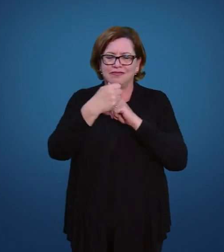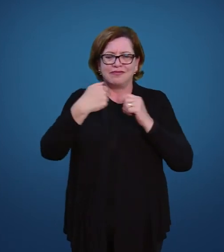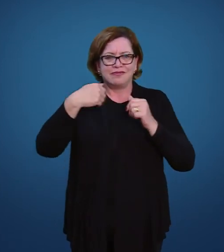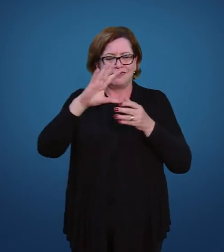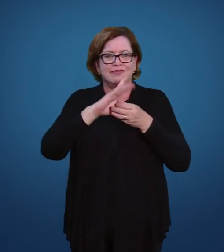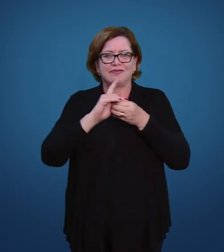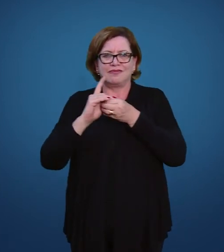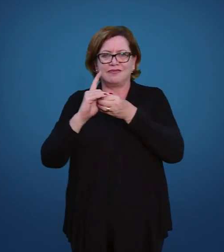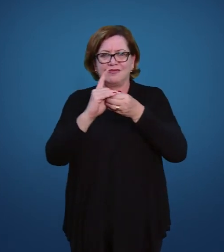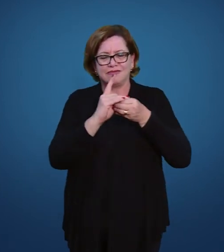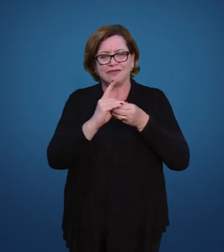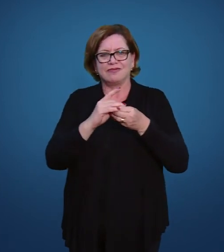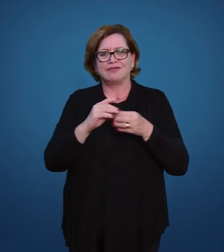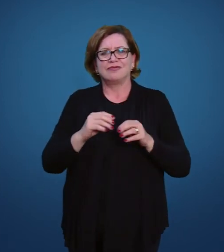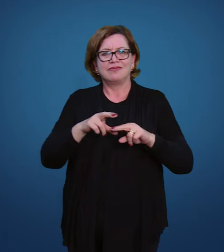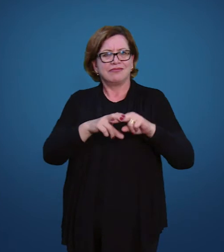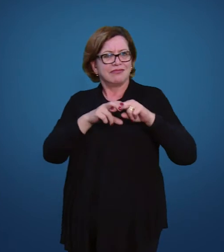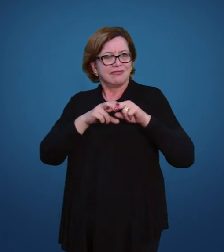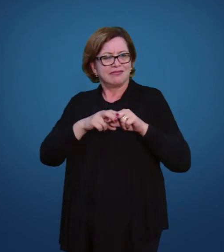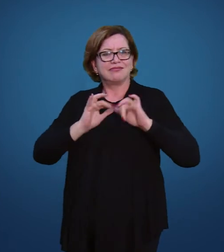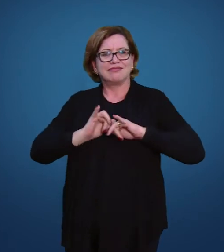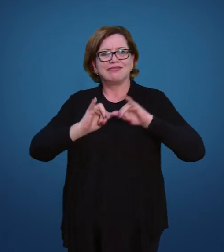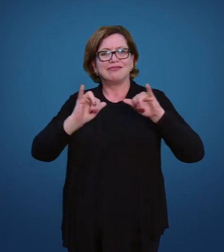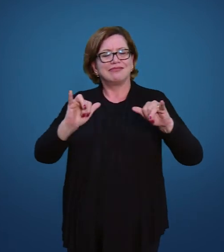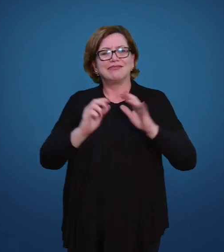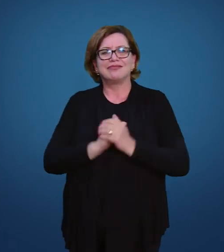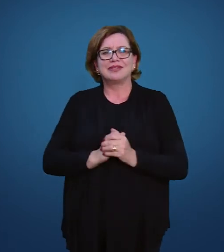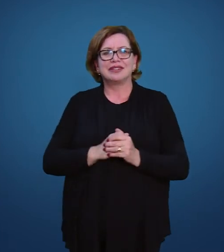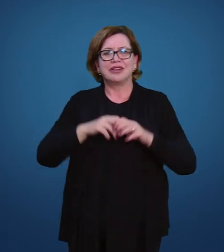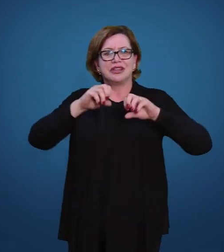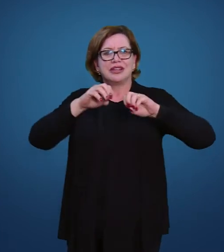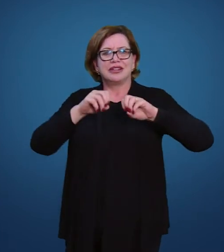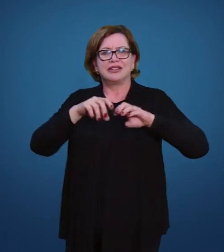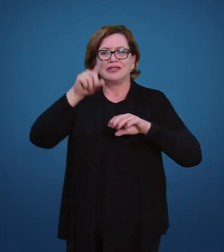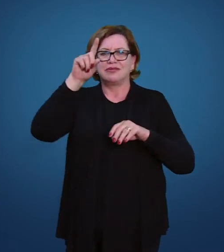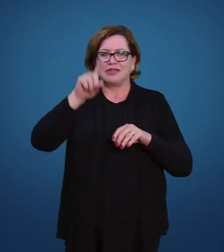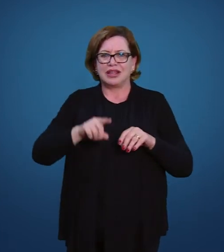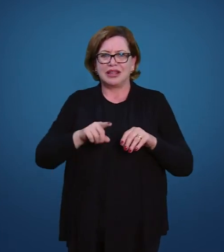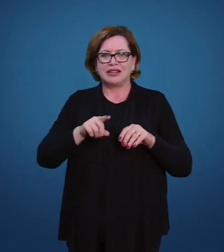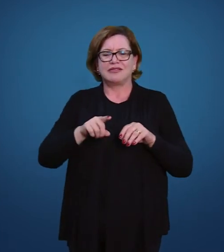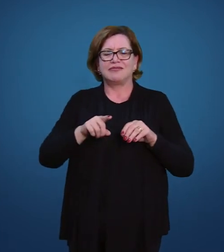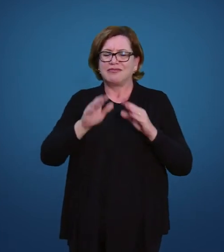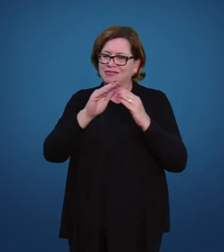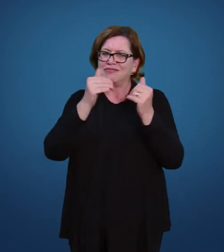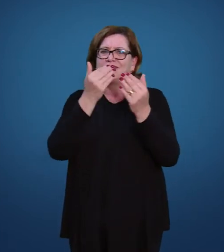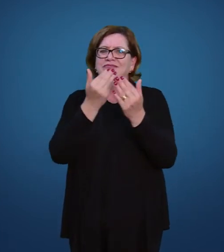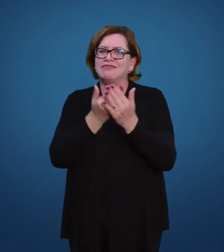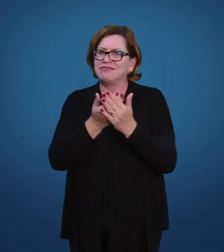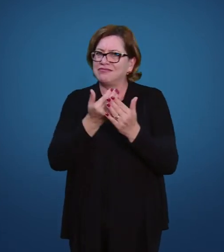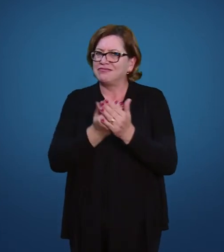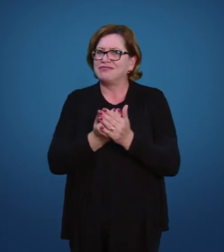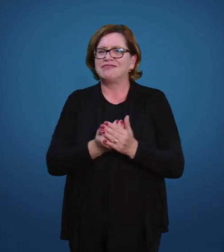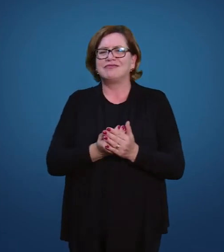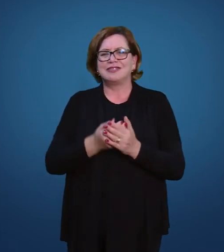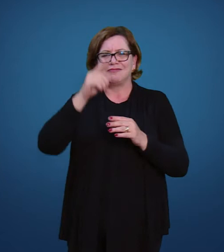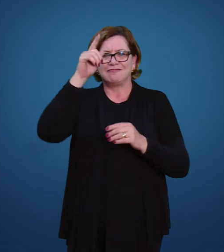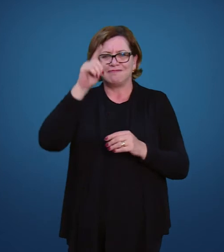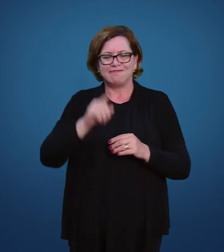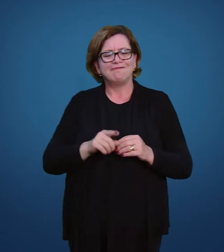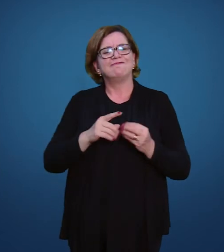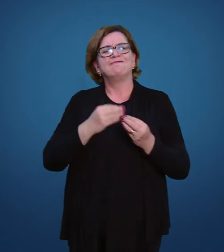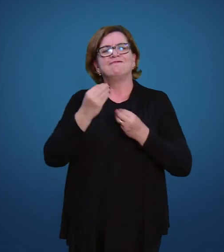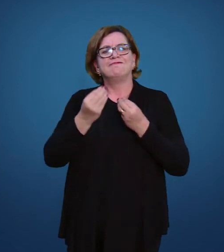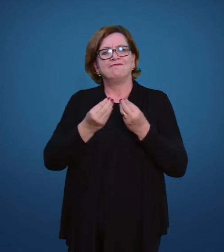todos. Então, por isso que eu digo, a educação é a educação escolar é a única